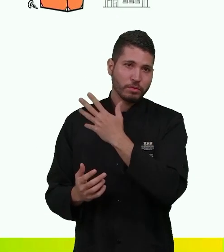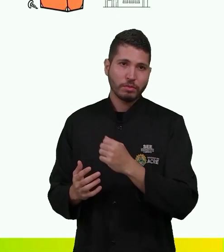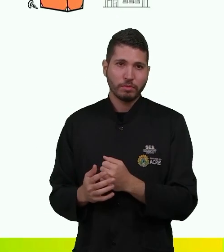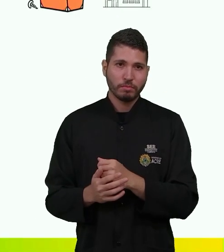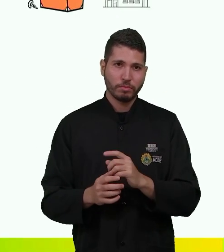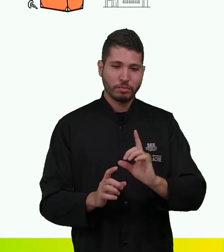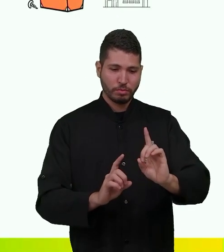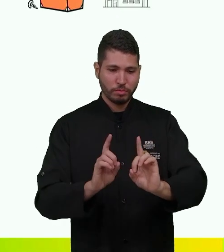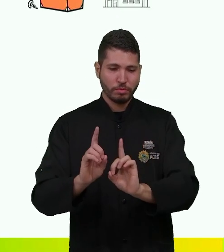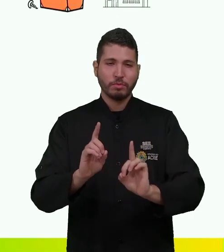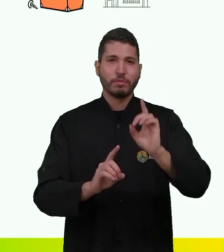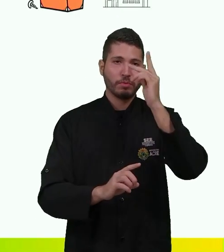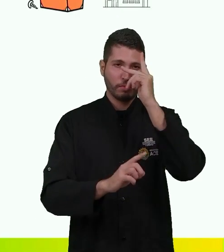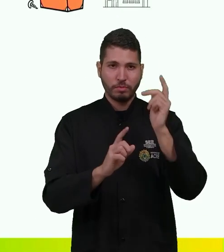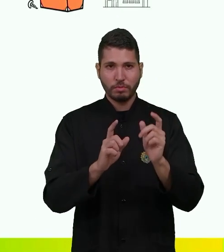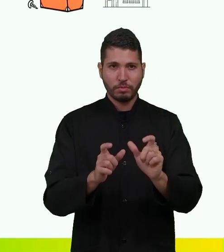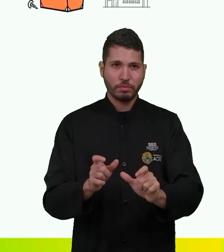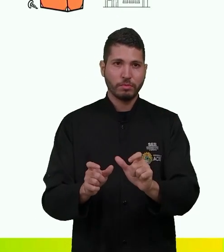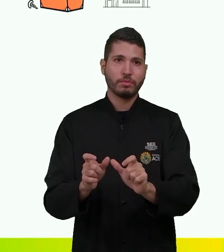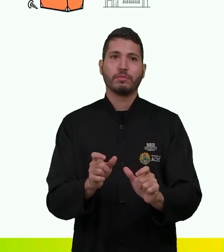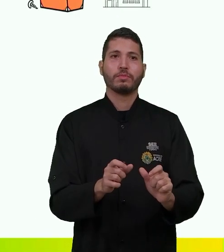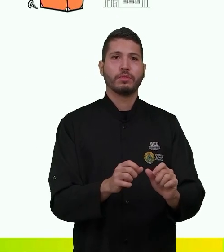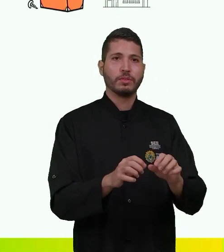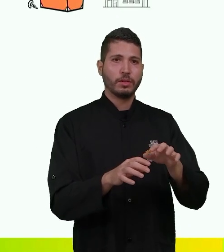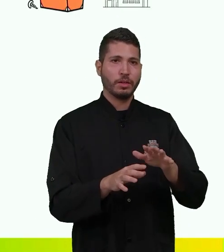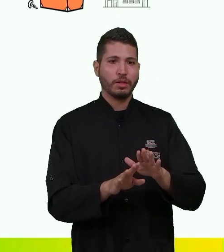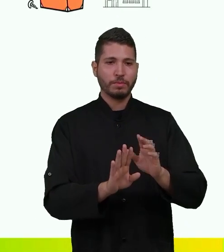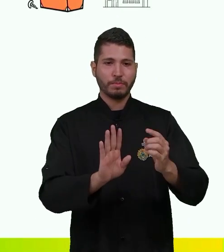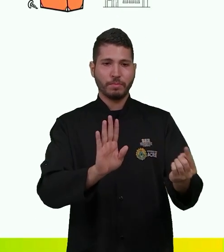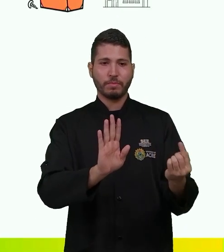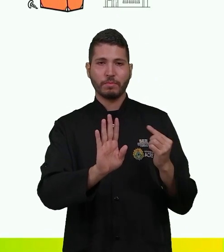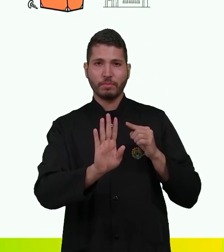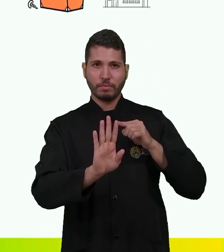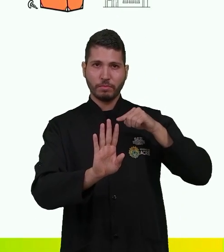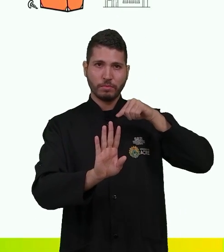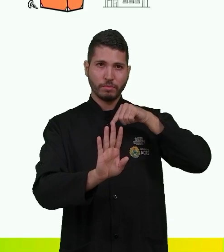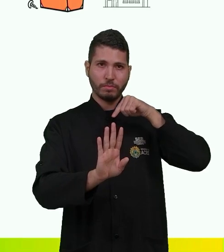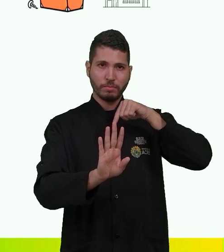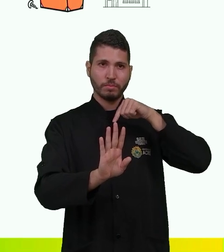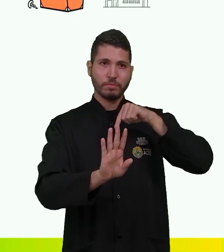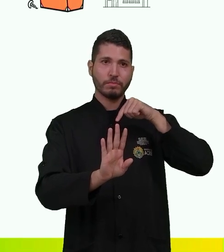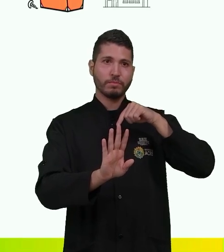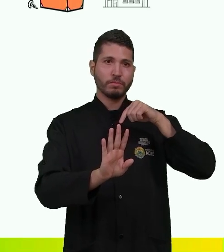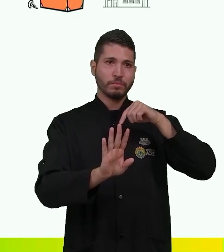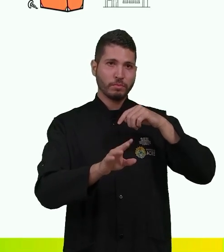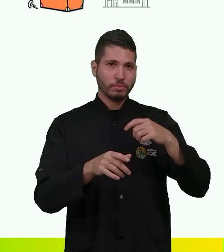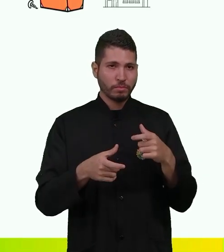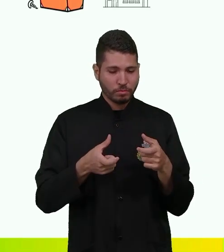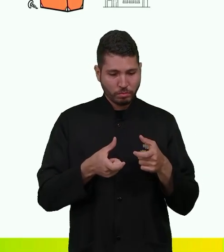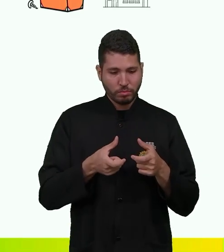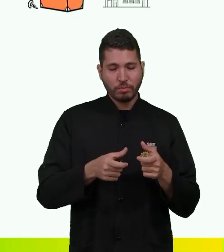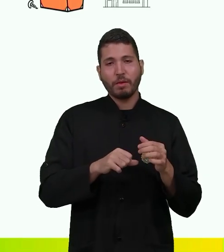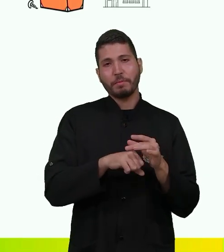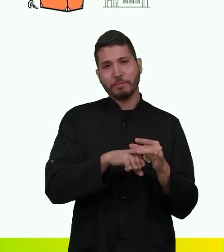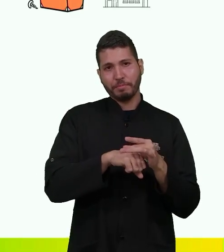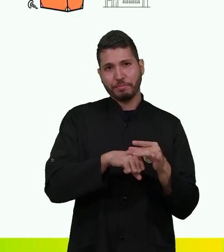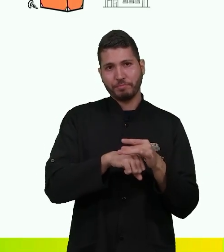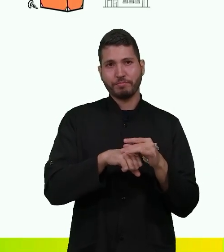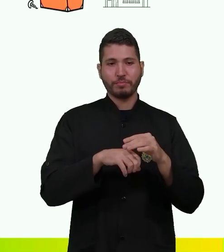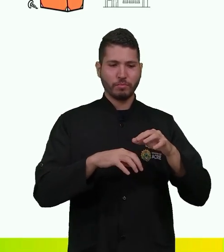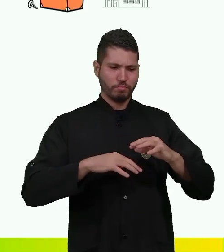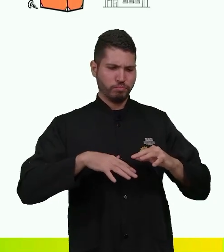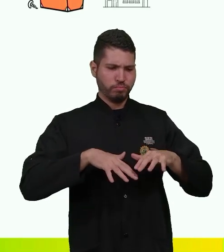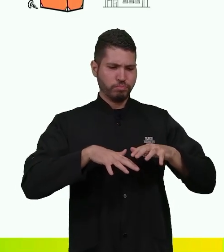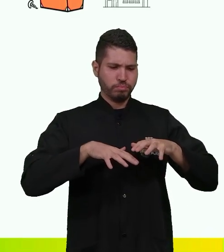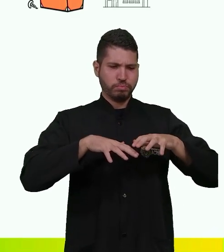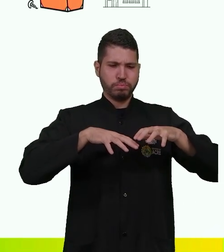gerou uma grande poluição nas áreas industriais. E vocês percebam que não tem só gente adulta aqui nessa fotografia. Tem